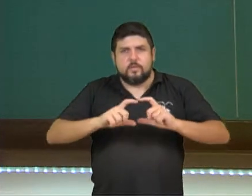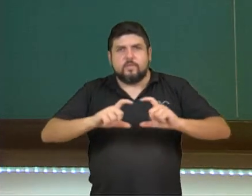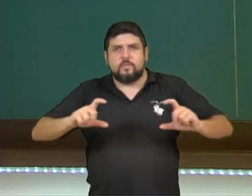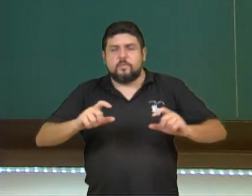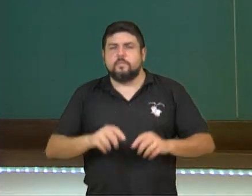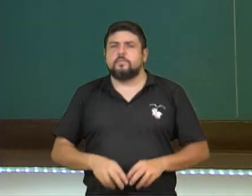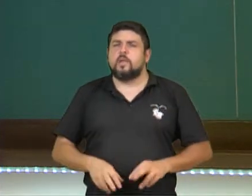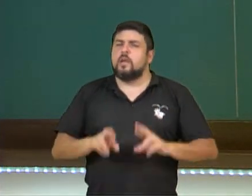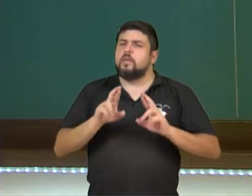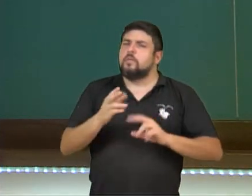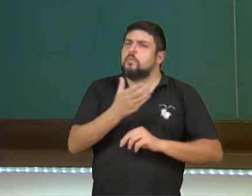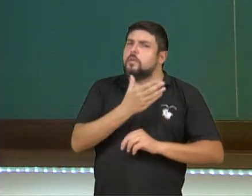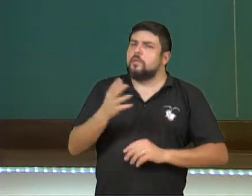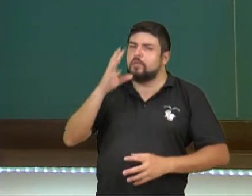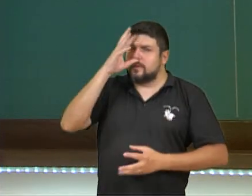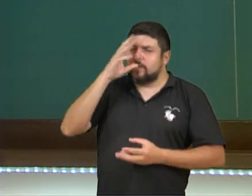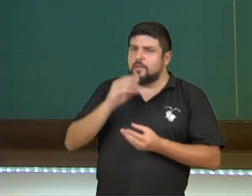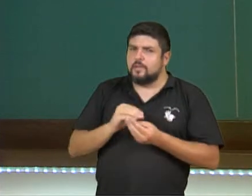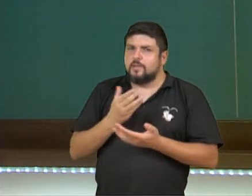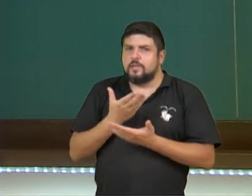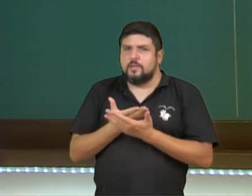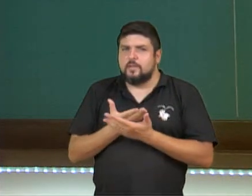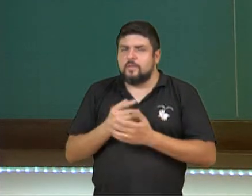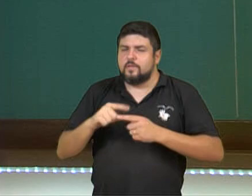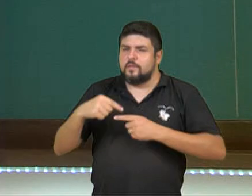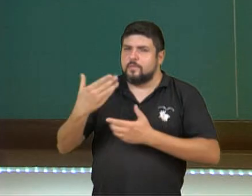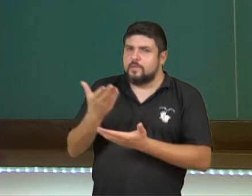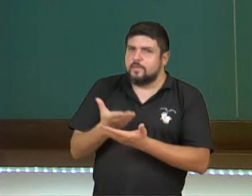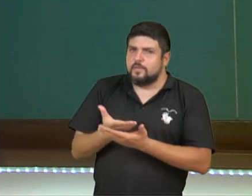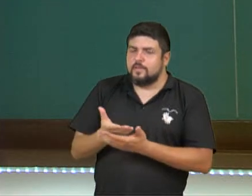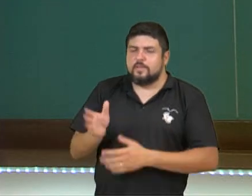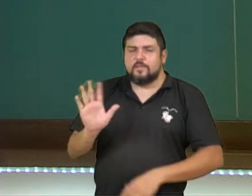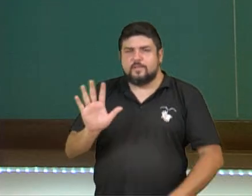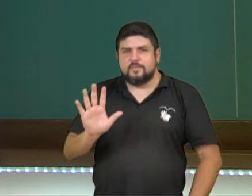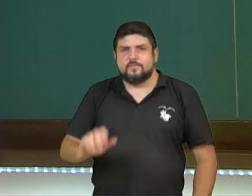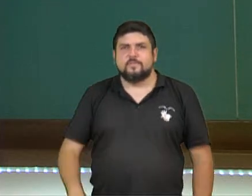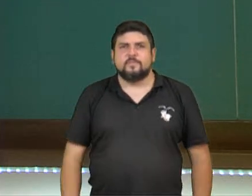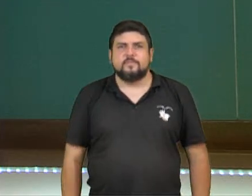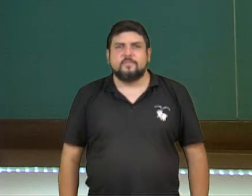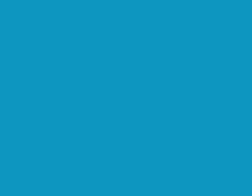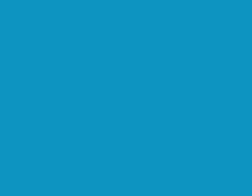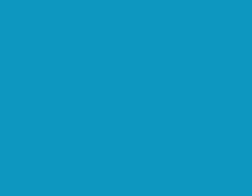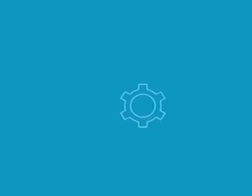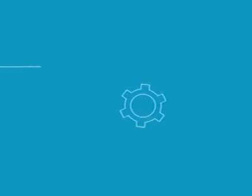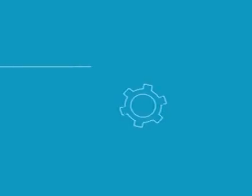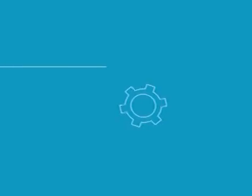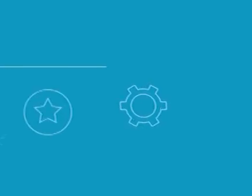espero que vocês tenham entendido essa aula e não percam a próxima, tá bom? Eu espero vocês. Até mais!